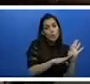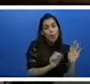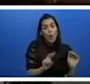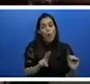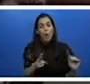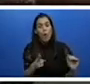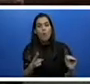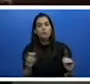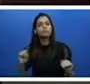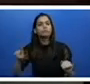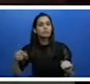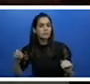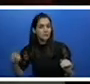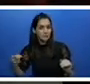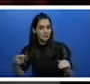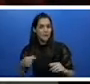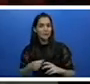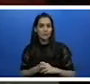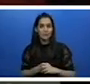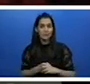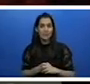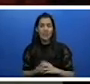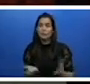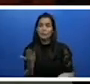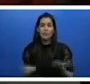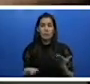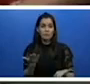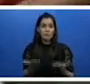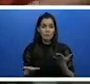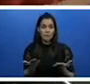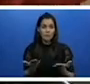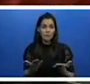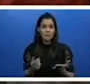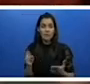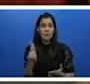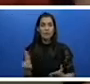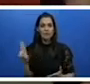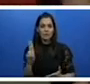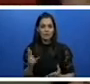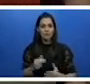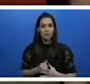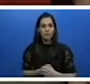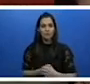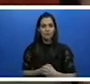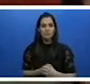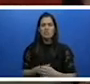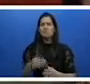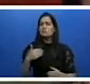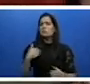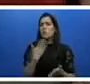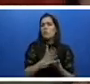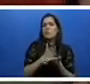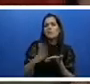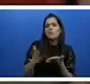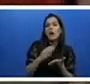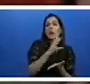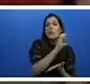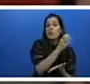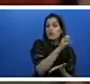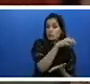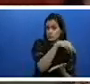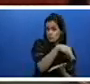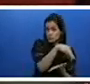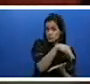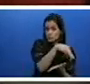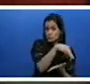decimal. Isso dependerá da unidade que estiver sendo usada, foi o que eu falei. Se a gente começar a medir por centímetro,